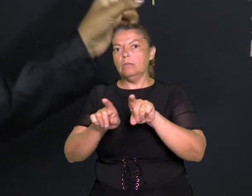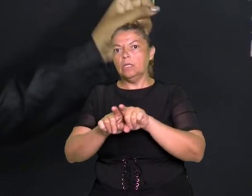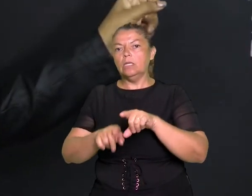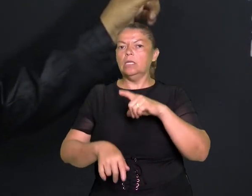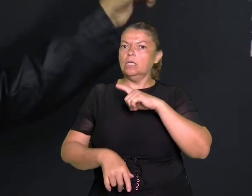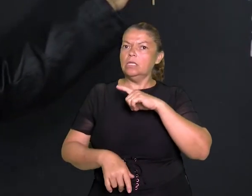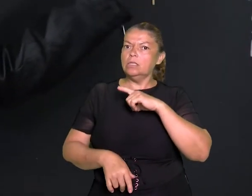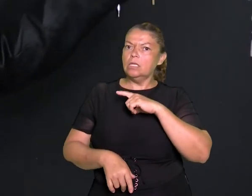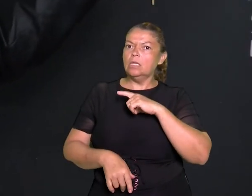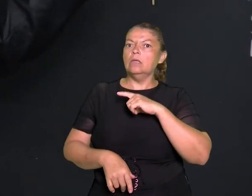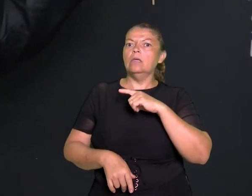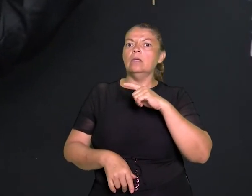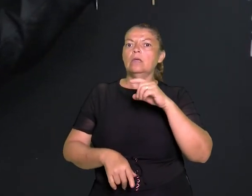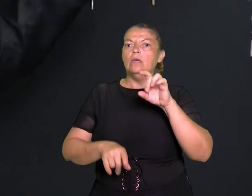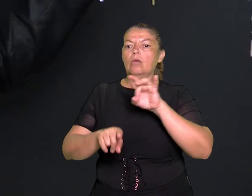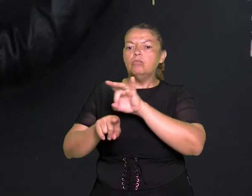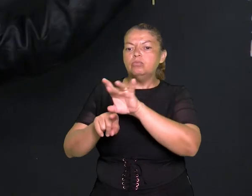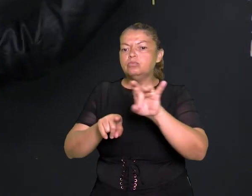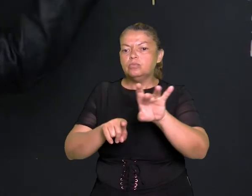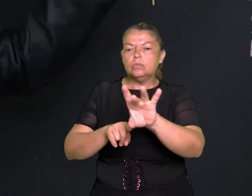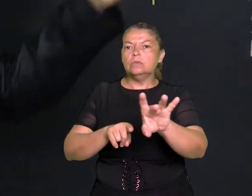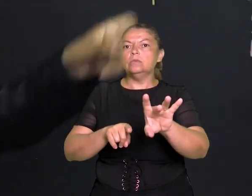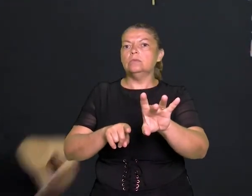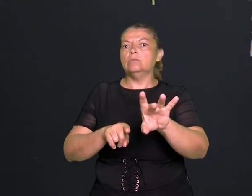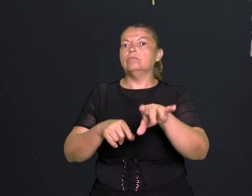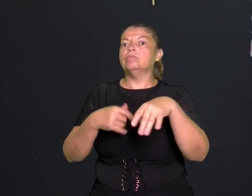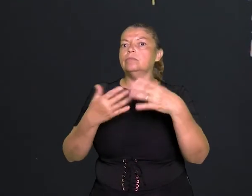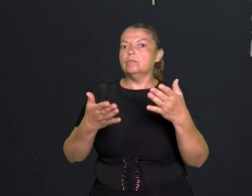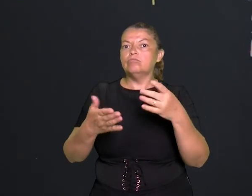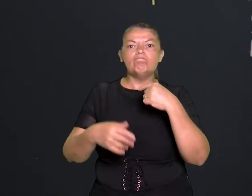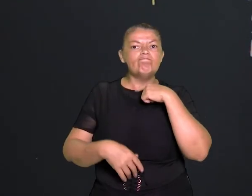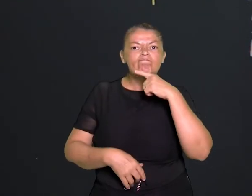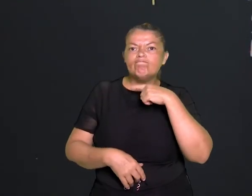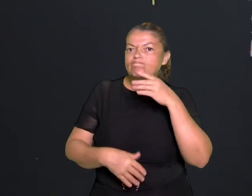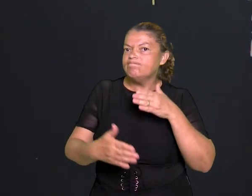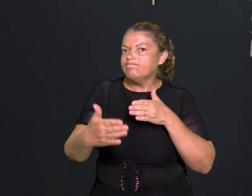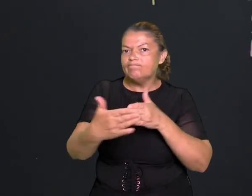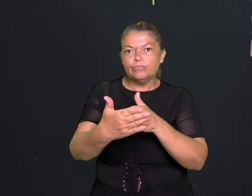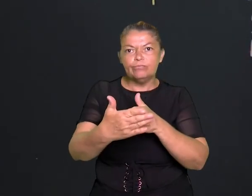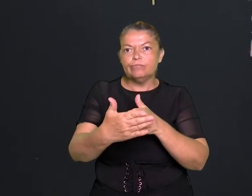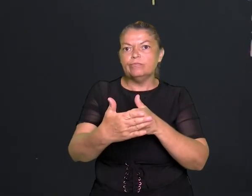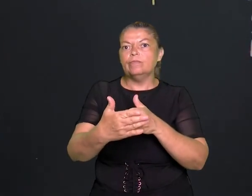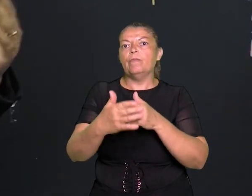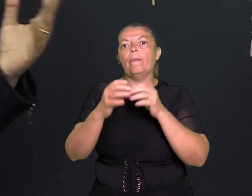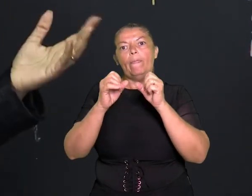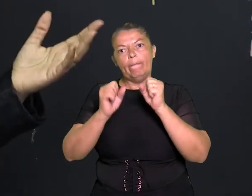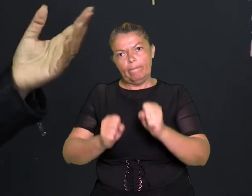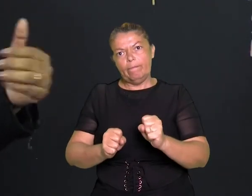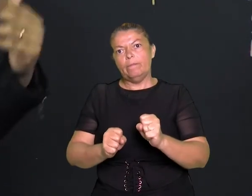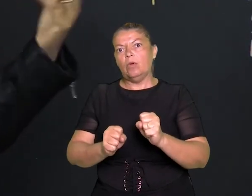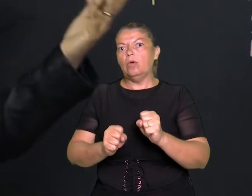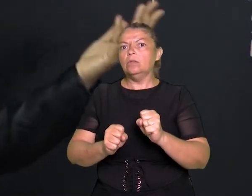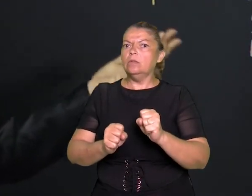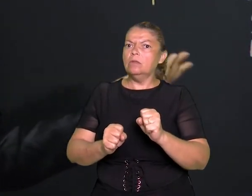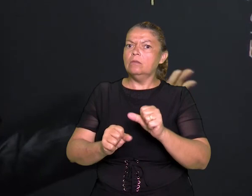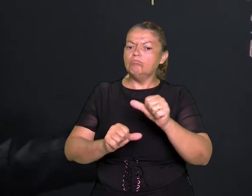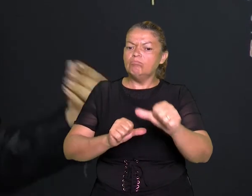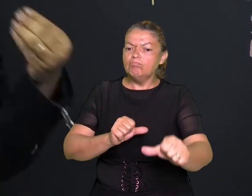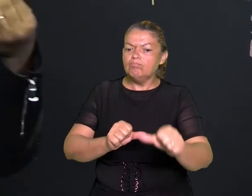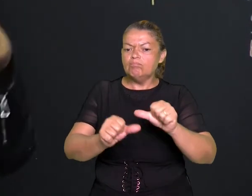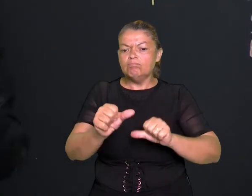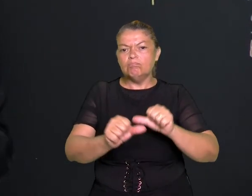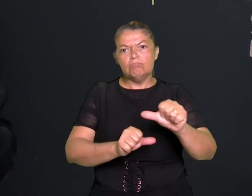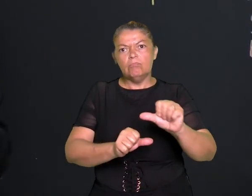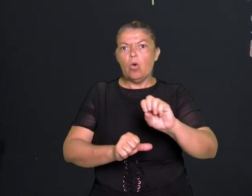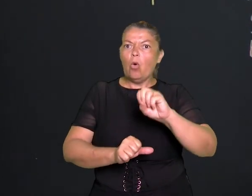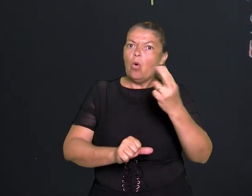Apenas o caminho para a passagem dos espermatozoides é que está obstruído em definitivo. Pode ser